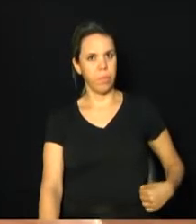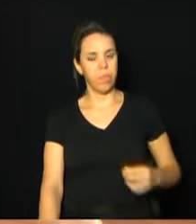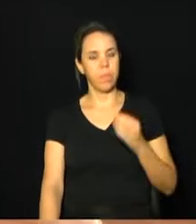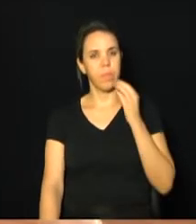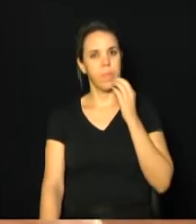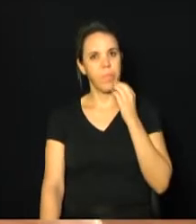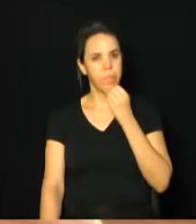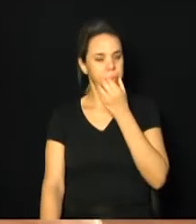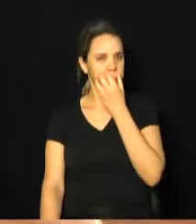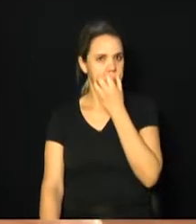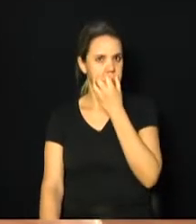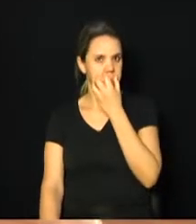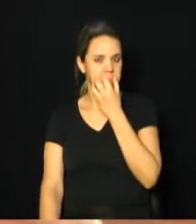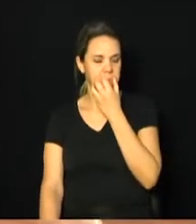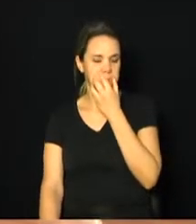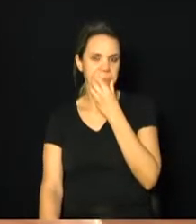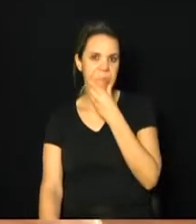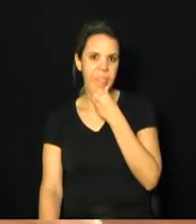Ah, sim.